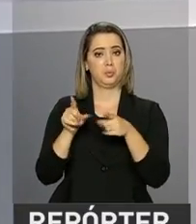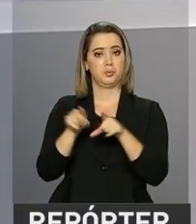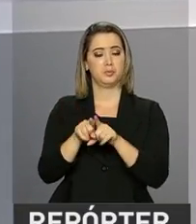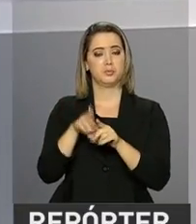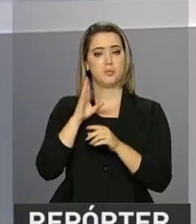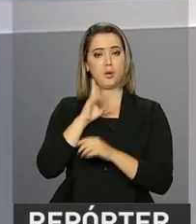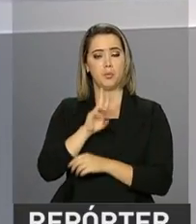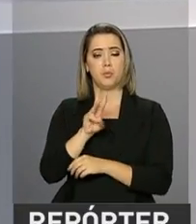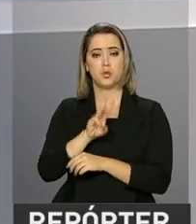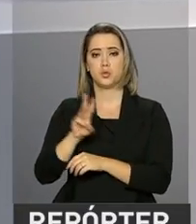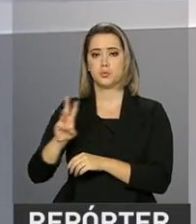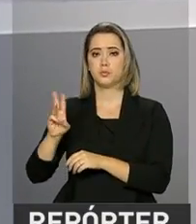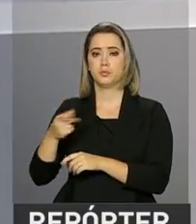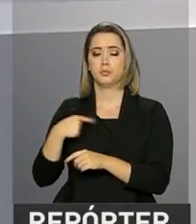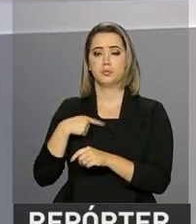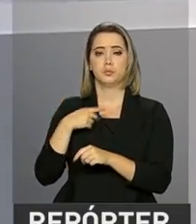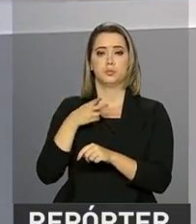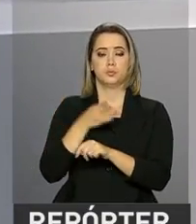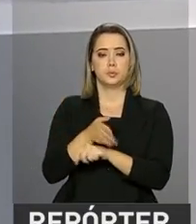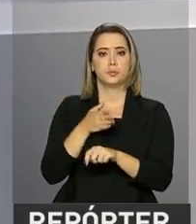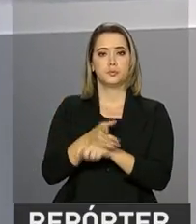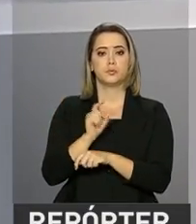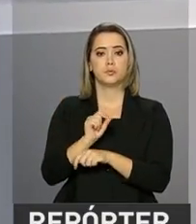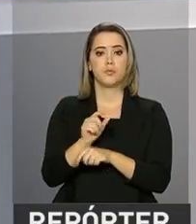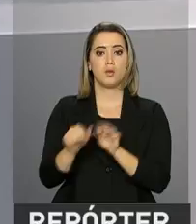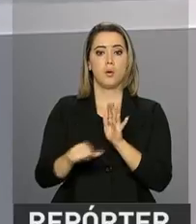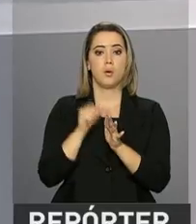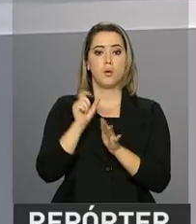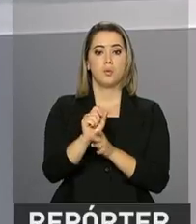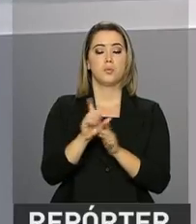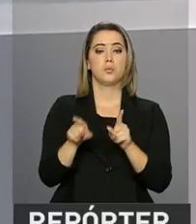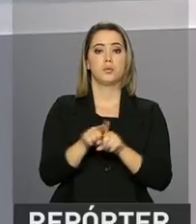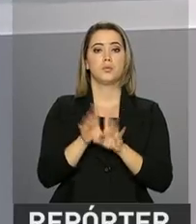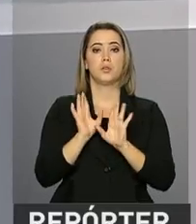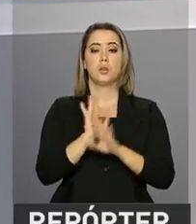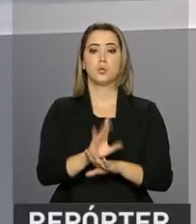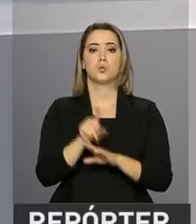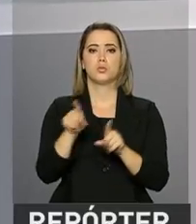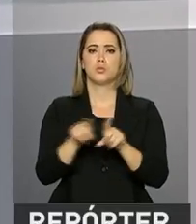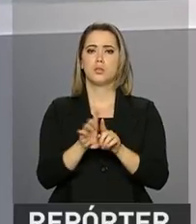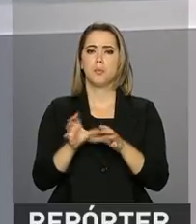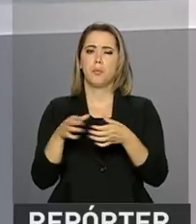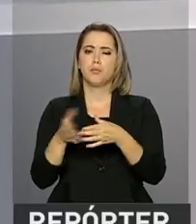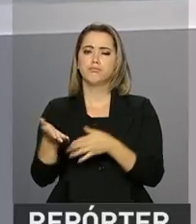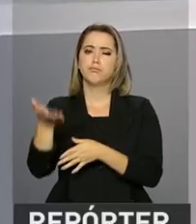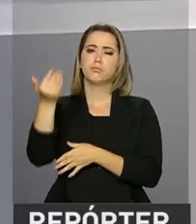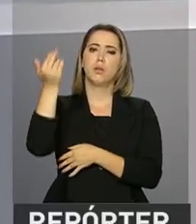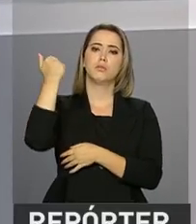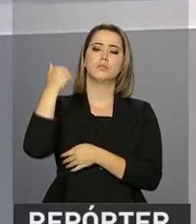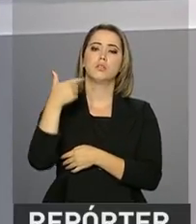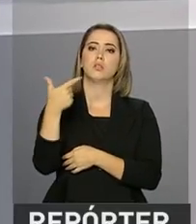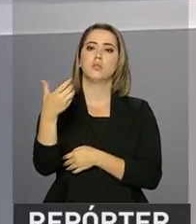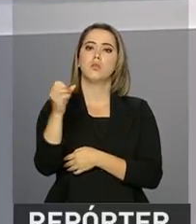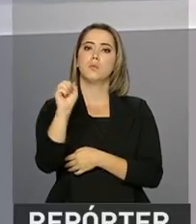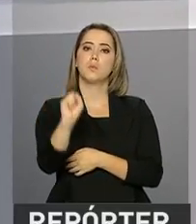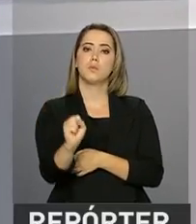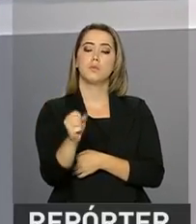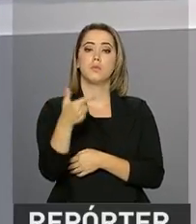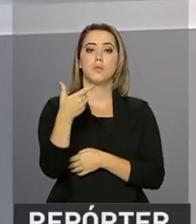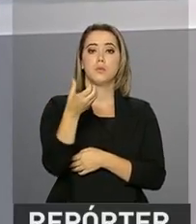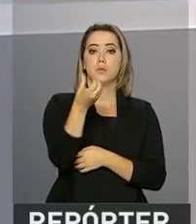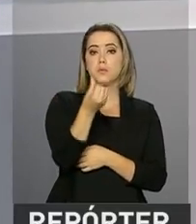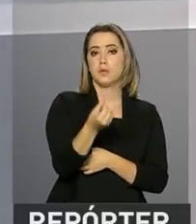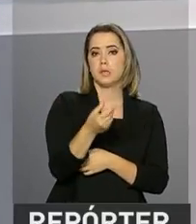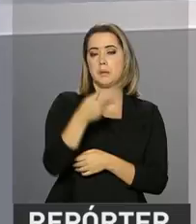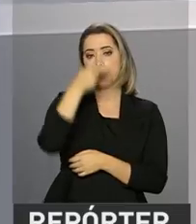disponível pelo site da receita federal o primeiro lote contempla também restituições dos exercícios de 2008 a